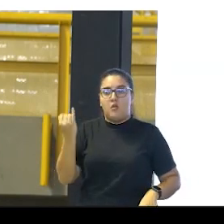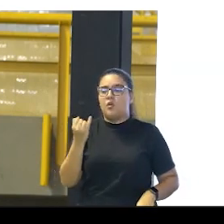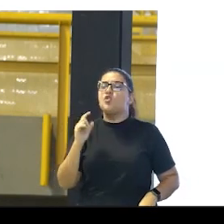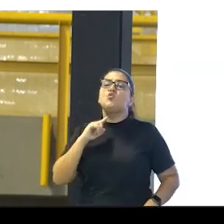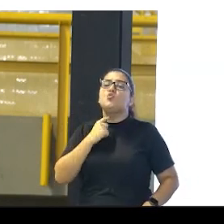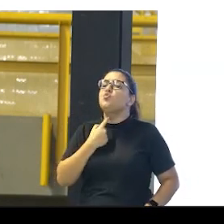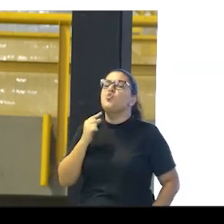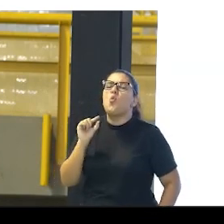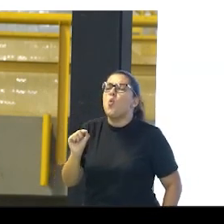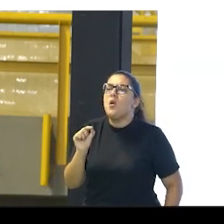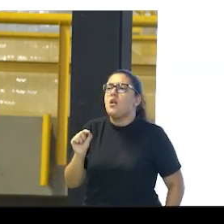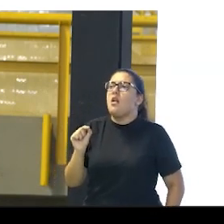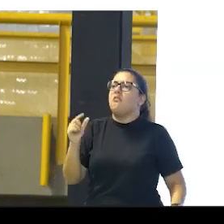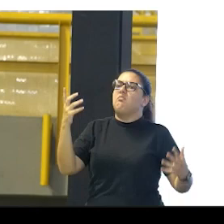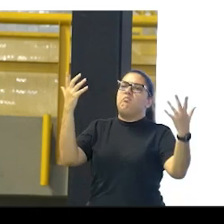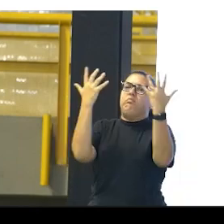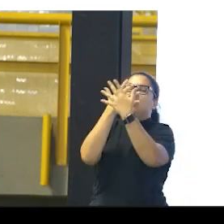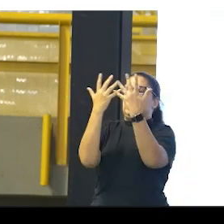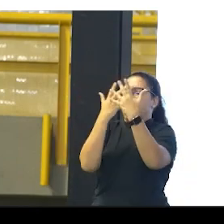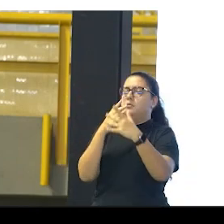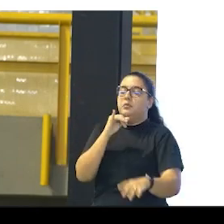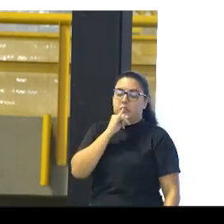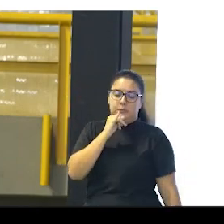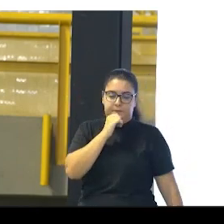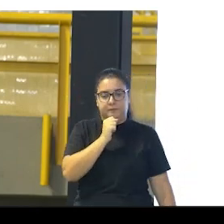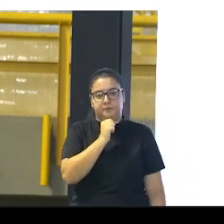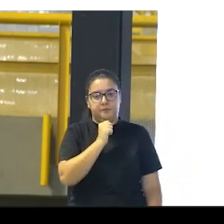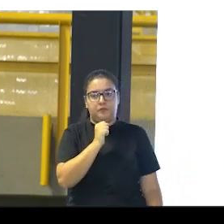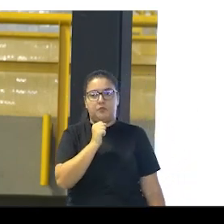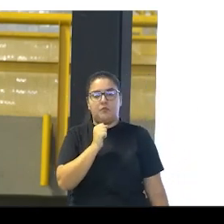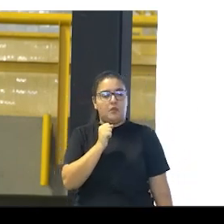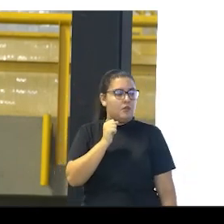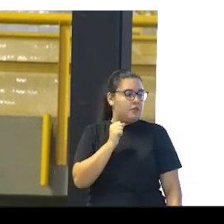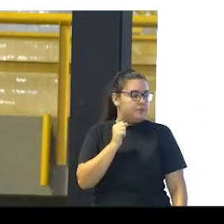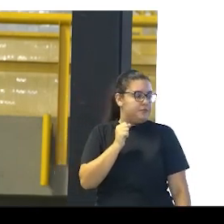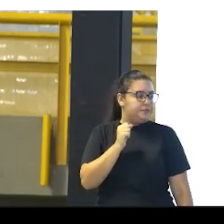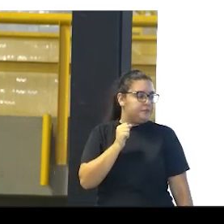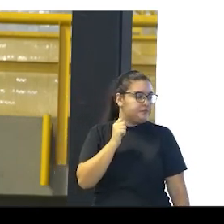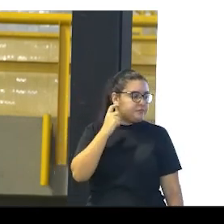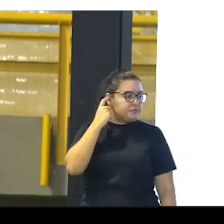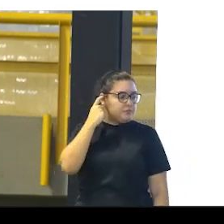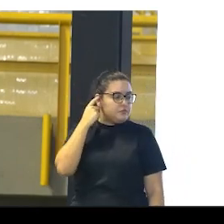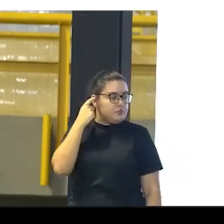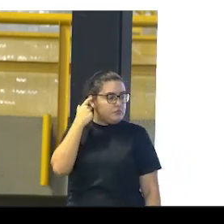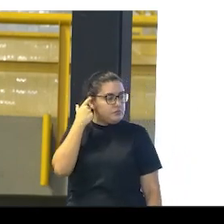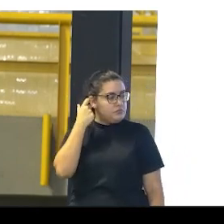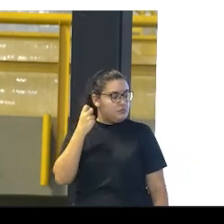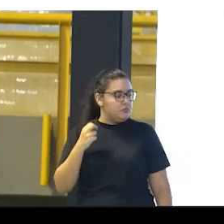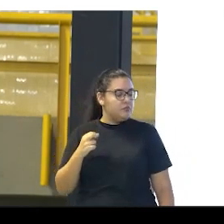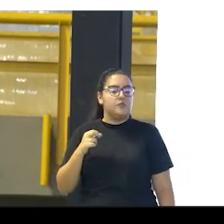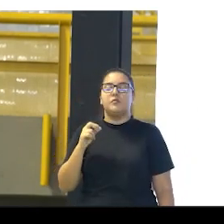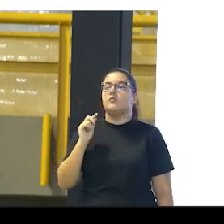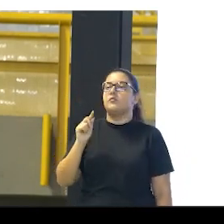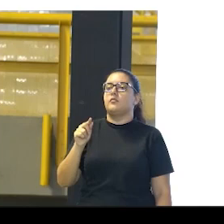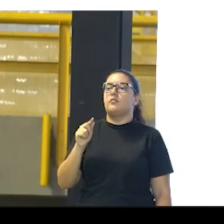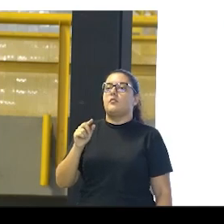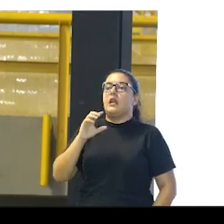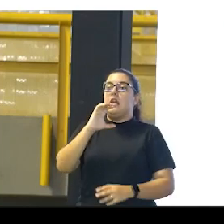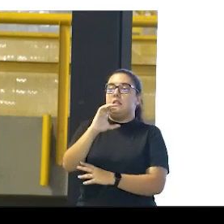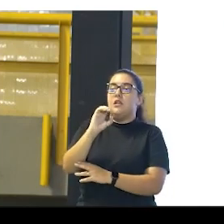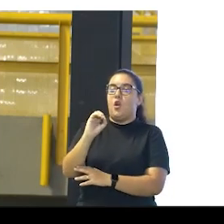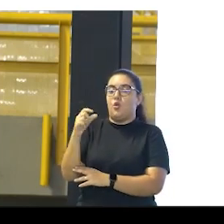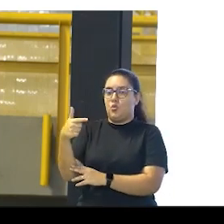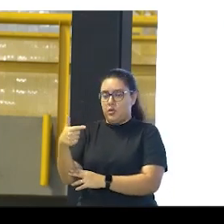é essa, professor? Você coloca uma siglazinha, ou 3 letrinhas, ou 2 letras e um número,